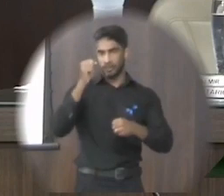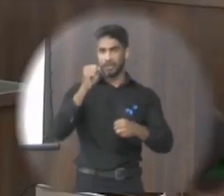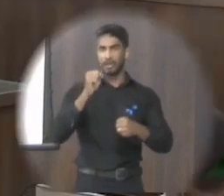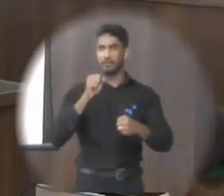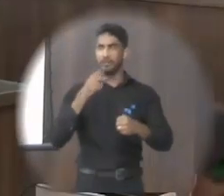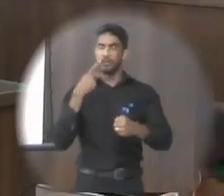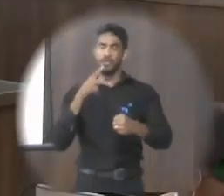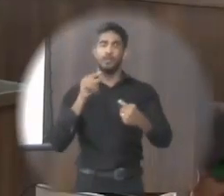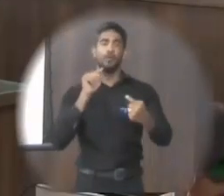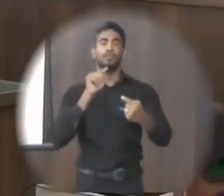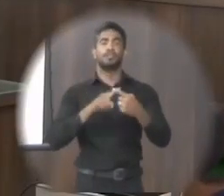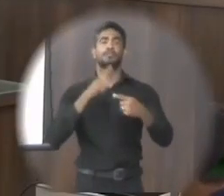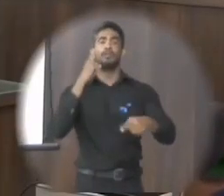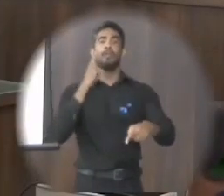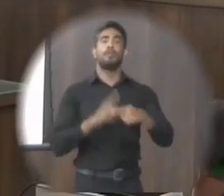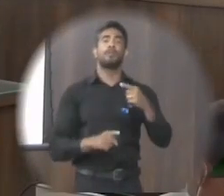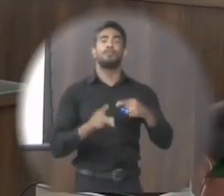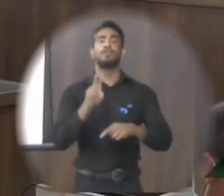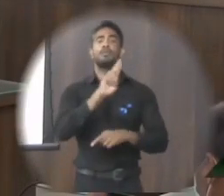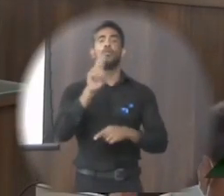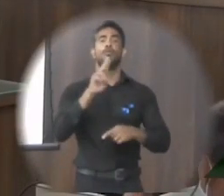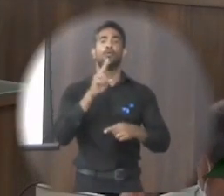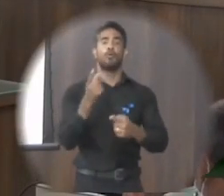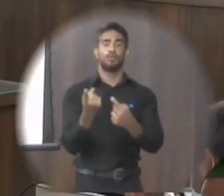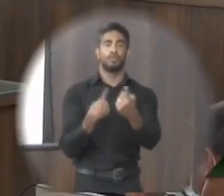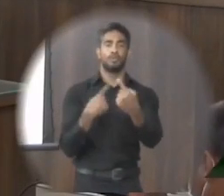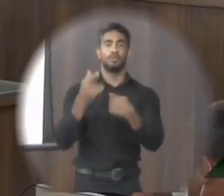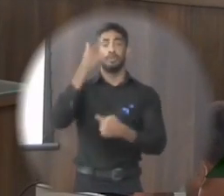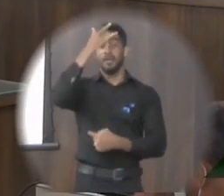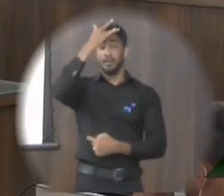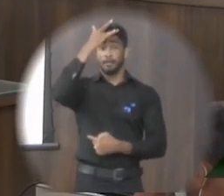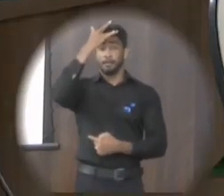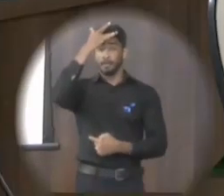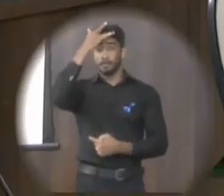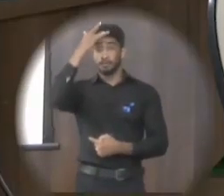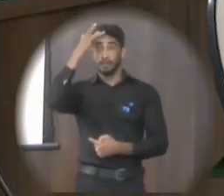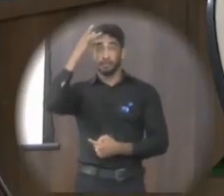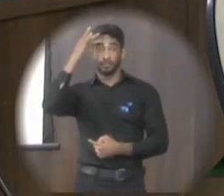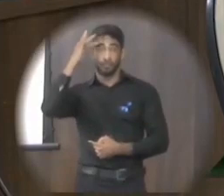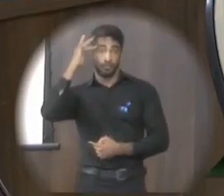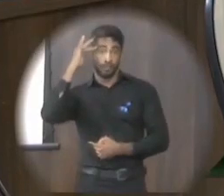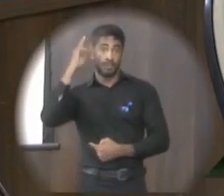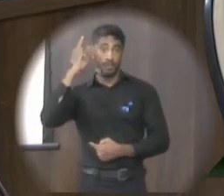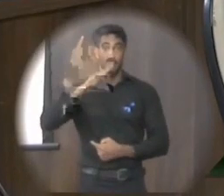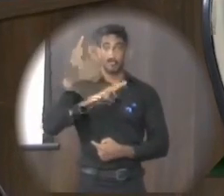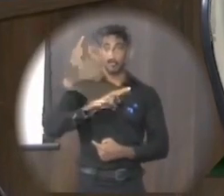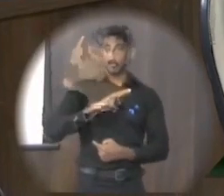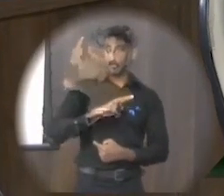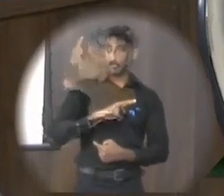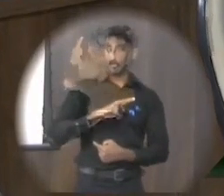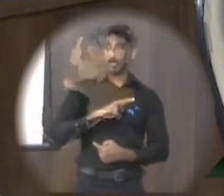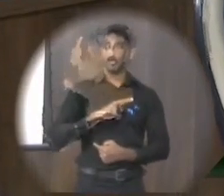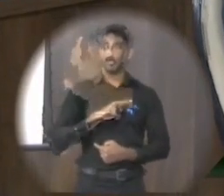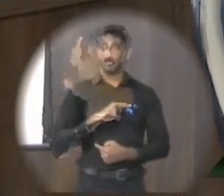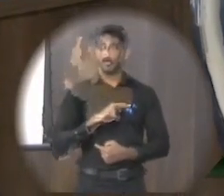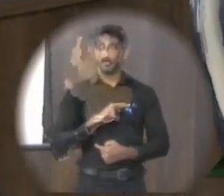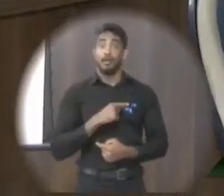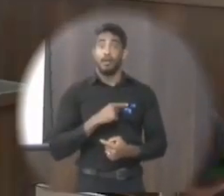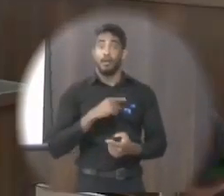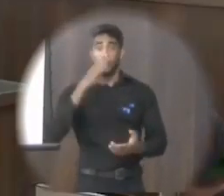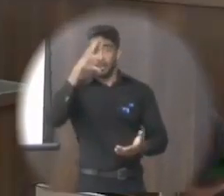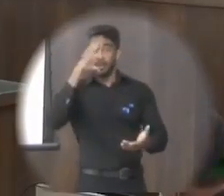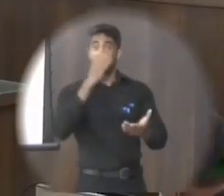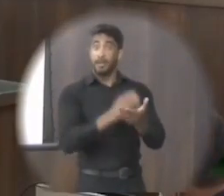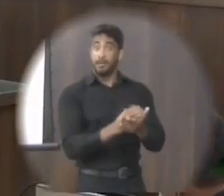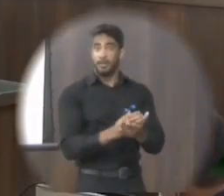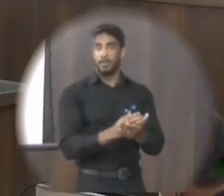objetivo é proibir a colocação de nomes em vias de pessoas com condenações em crimes conforme a lei. Então,